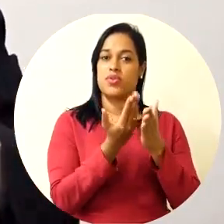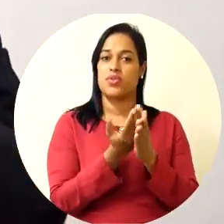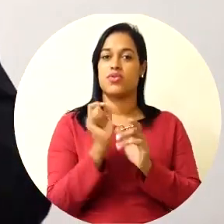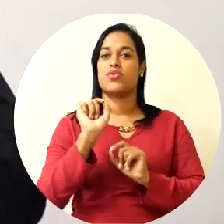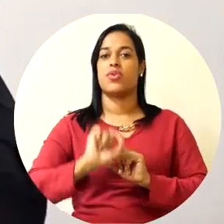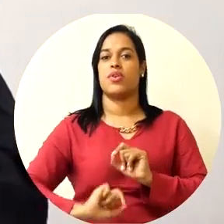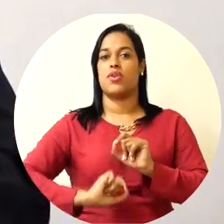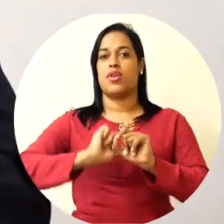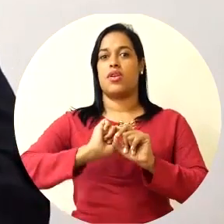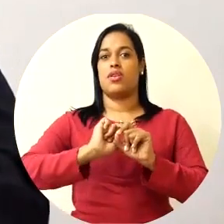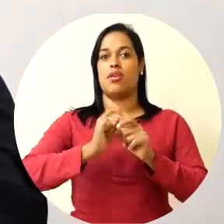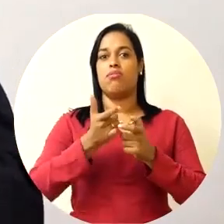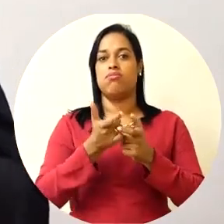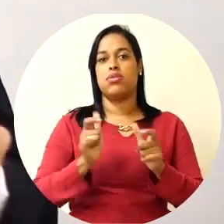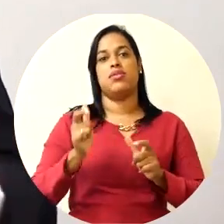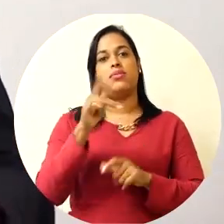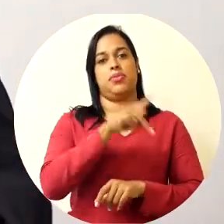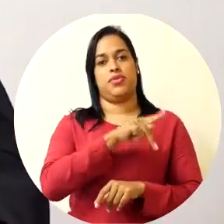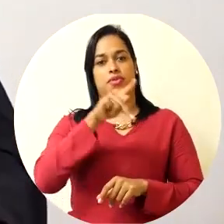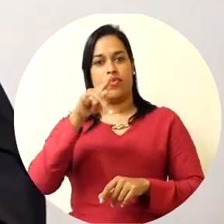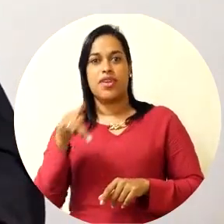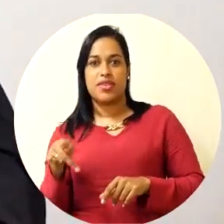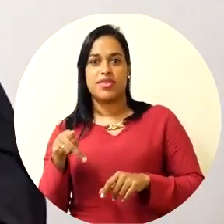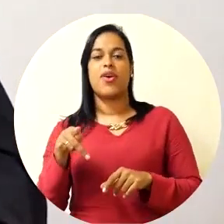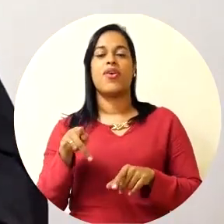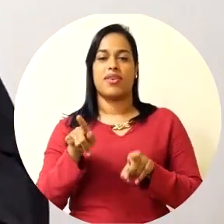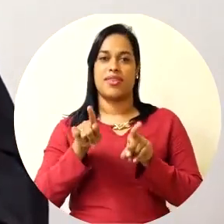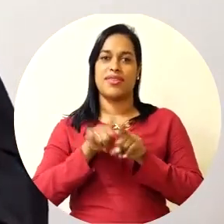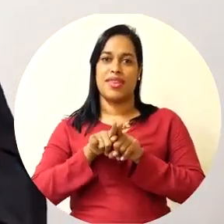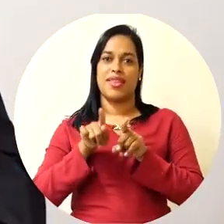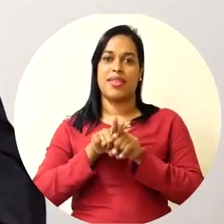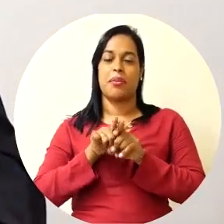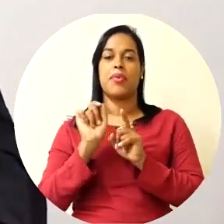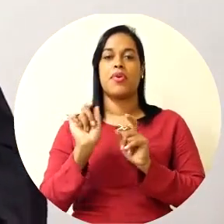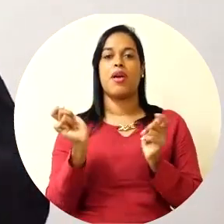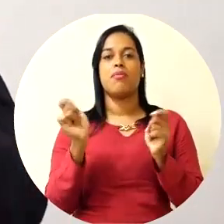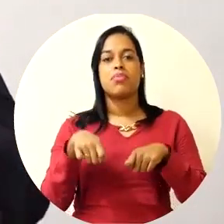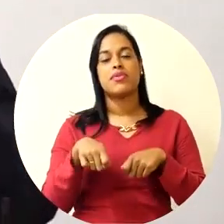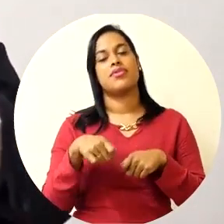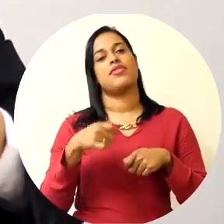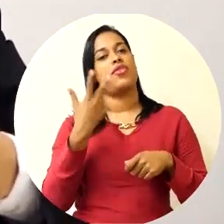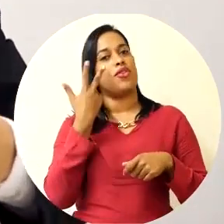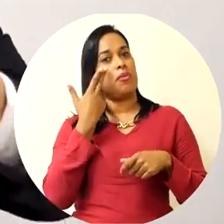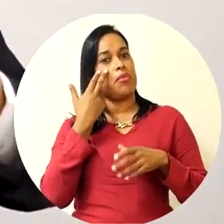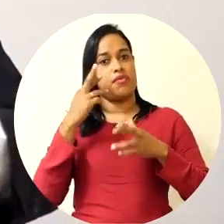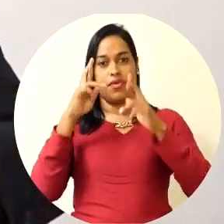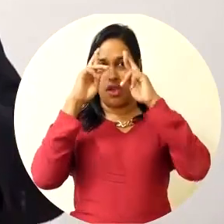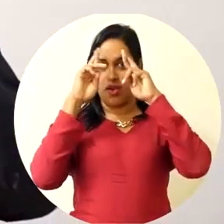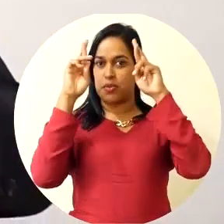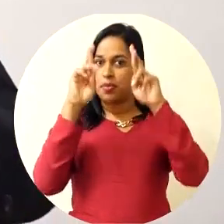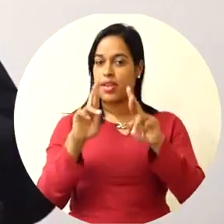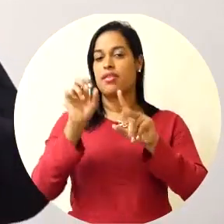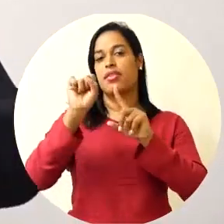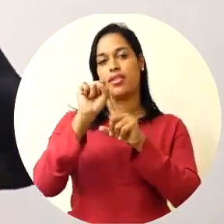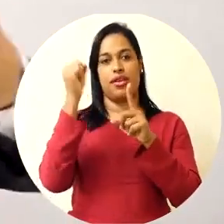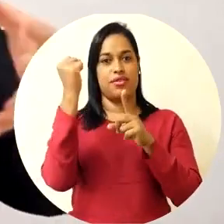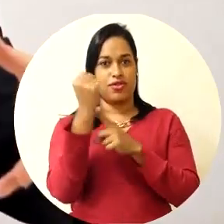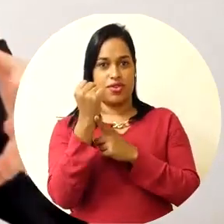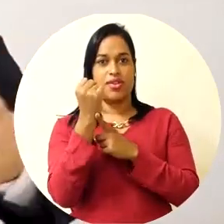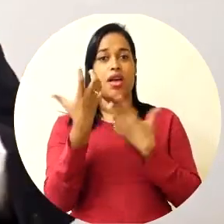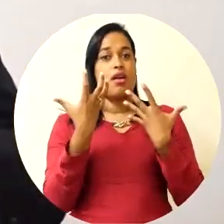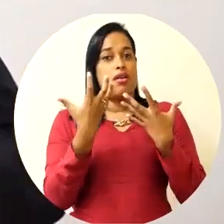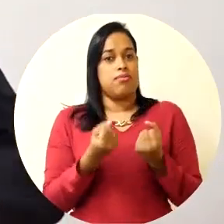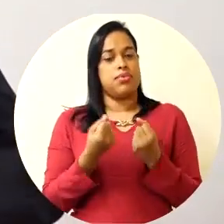os estudos provindos dos grandes professores, e nos costumes, que são hábitos tradicionais respeitados